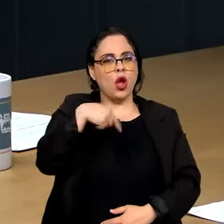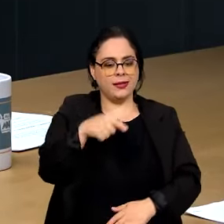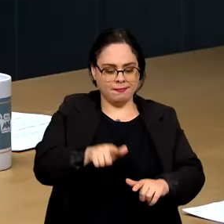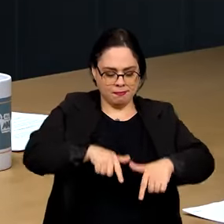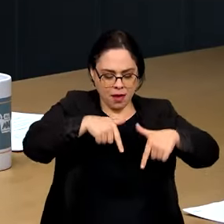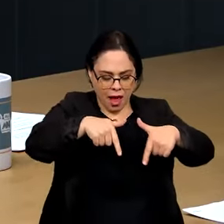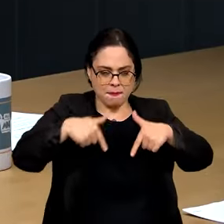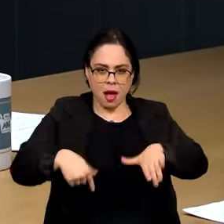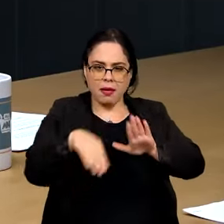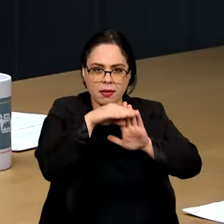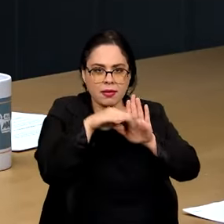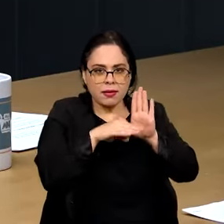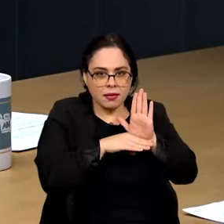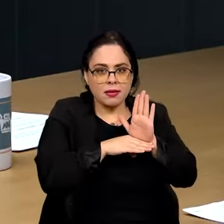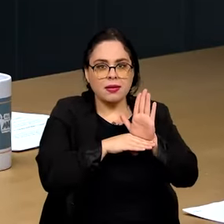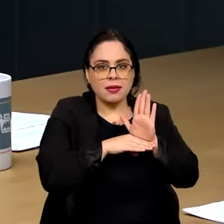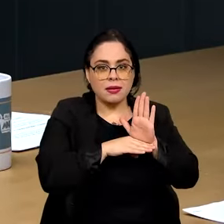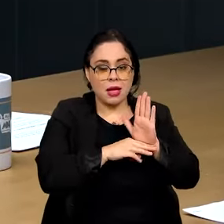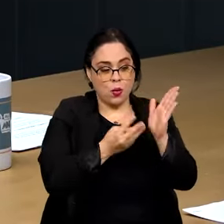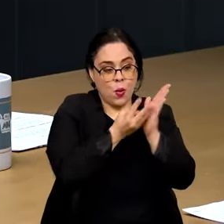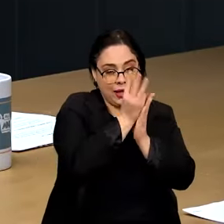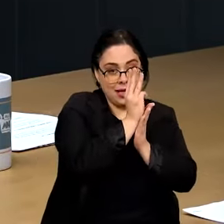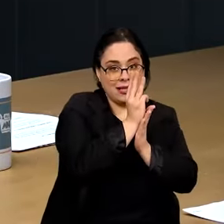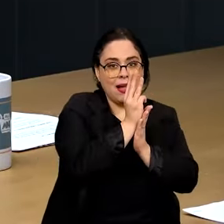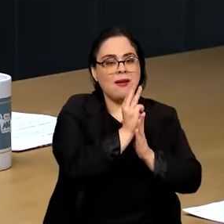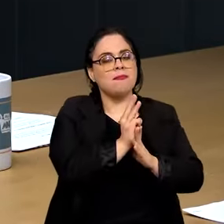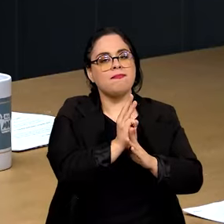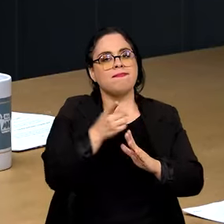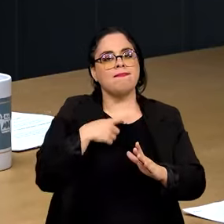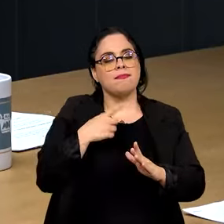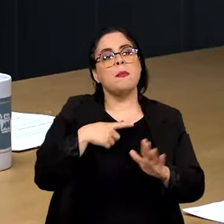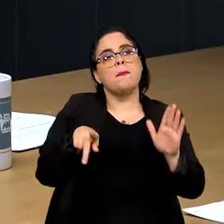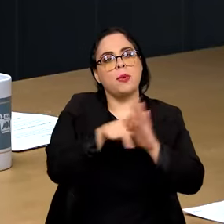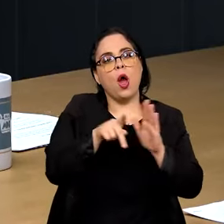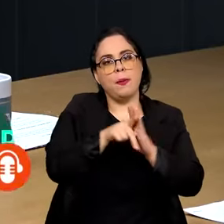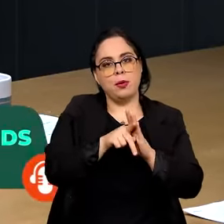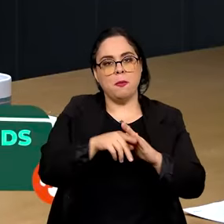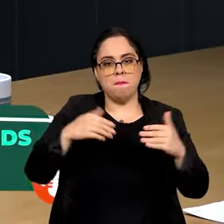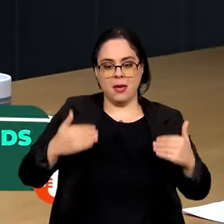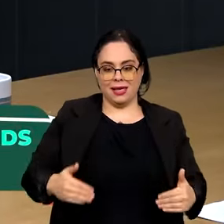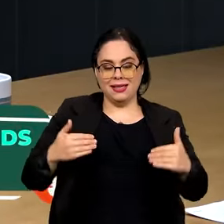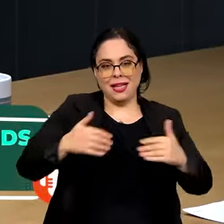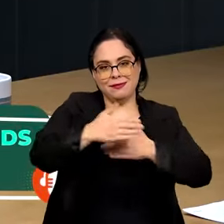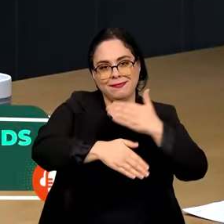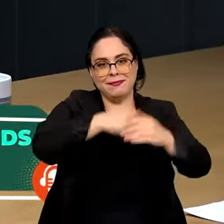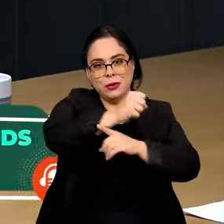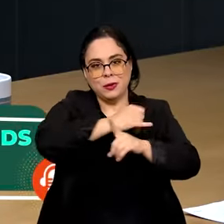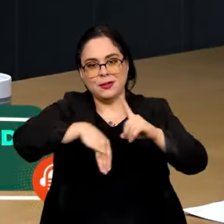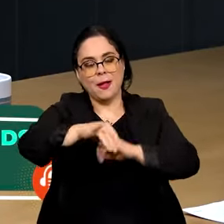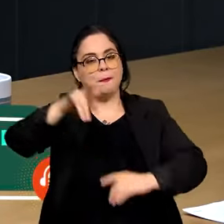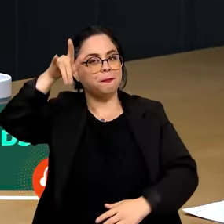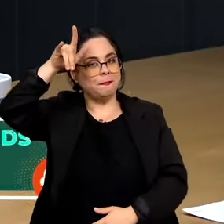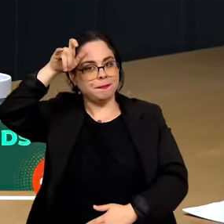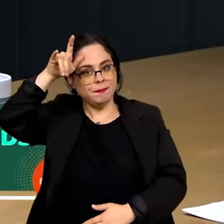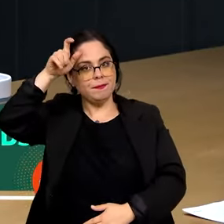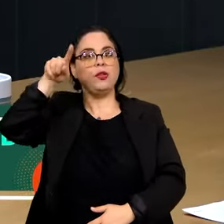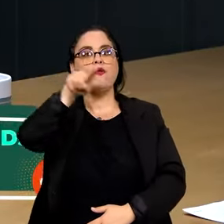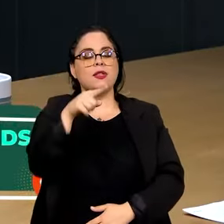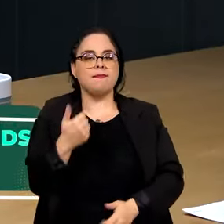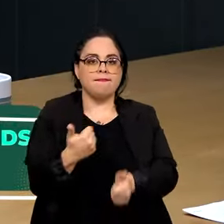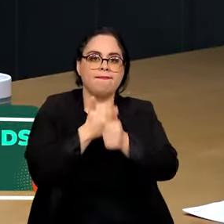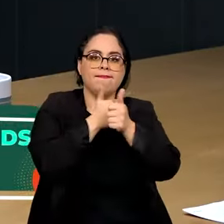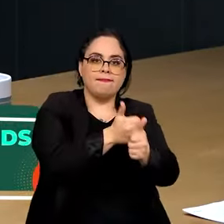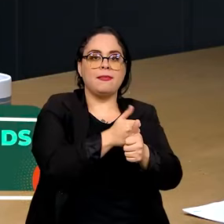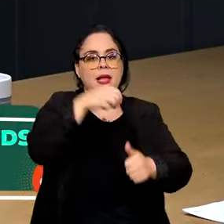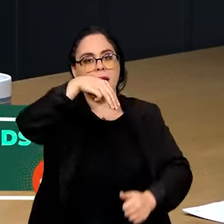mais sobre as nossas ações e programas no WhatsApp busca o canal oficial do ministério do Desenvolvimento Social pelo Instagram você